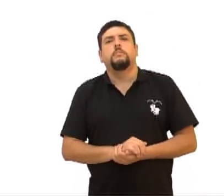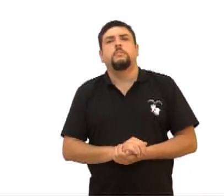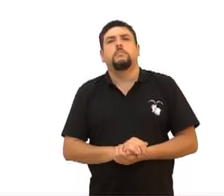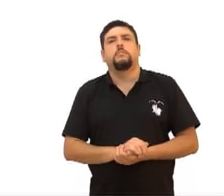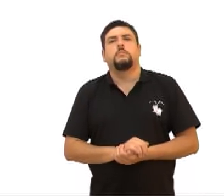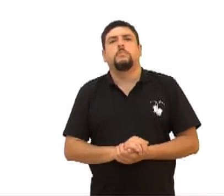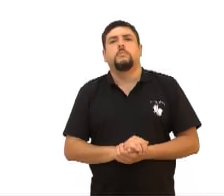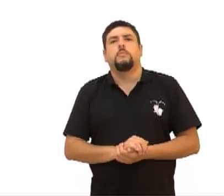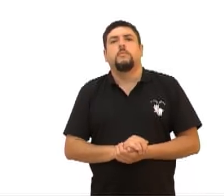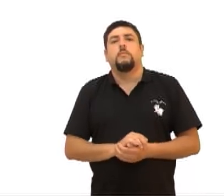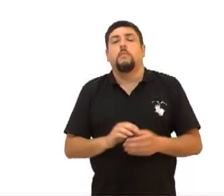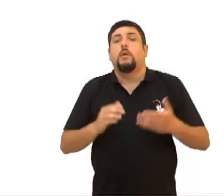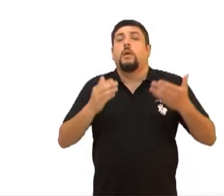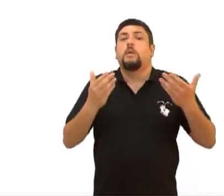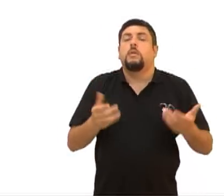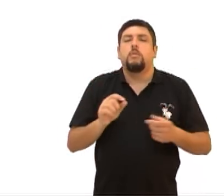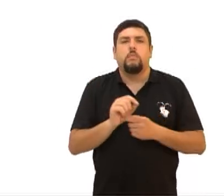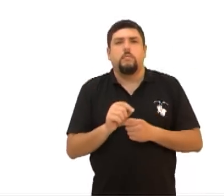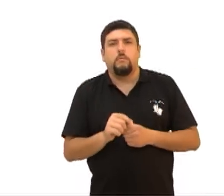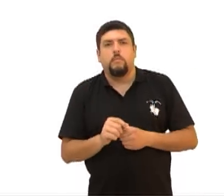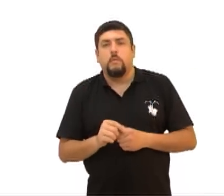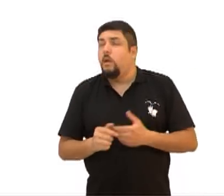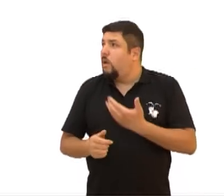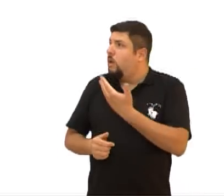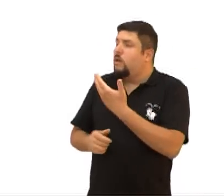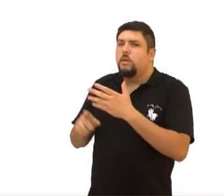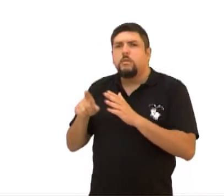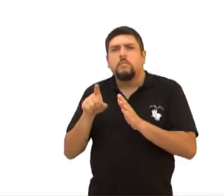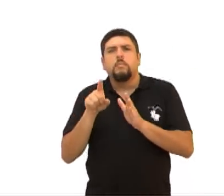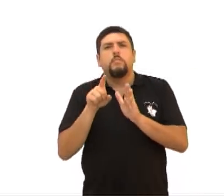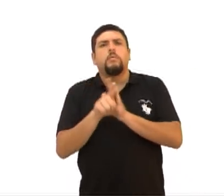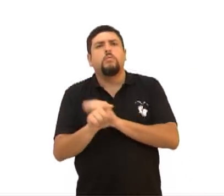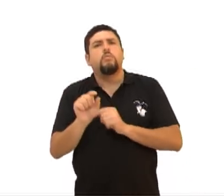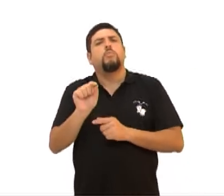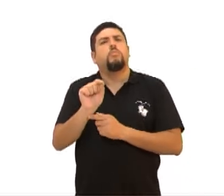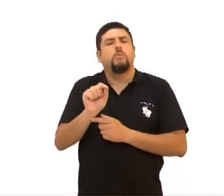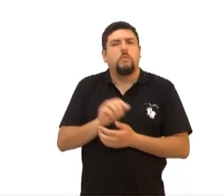aqui a pergunta. Foi perguntado o seguinte: como que os